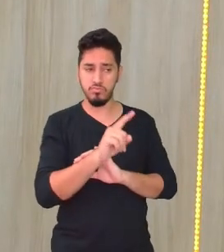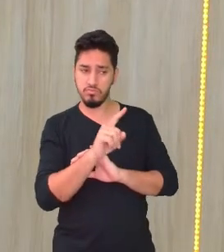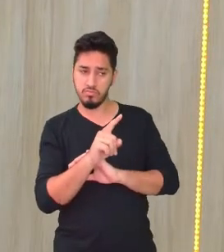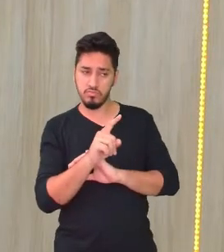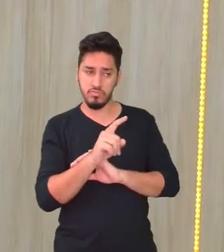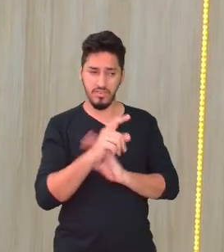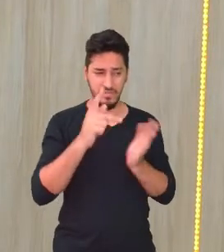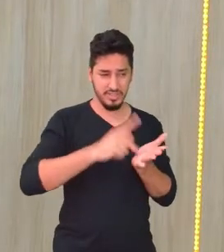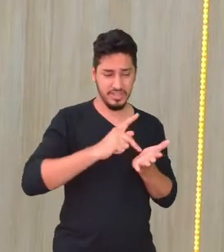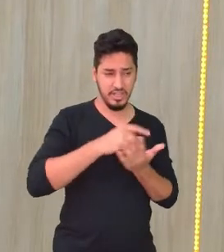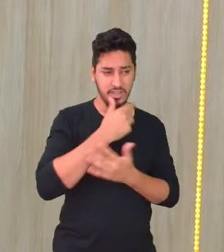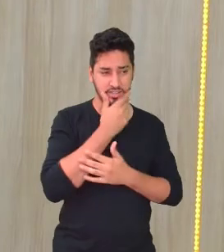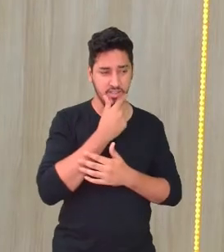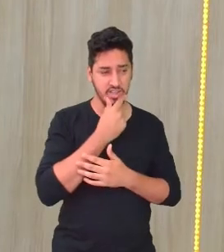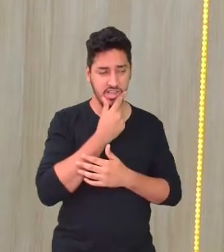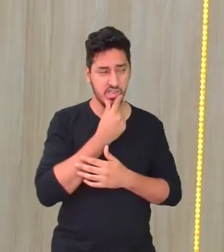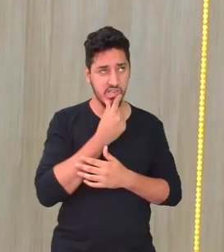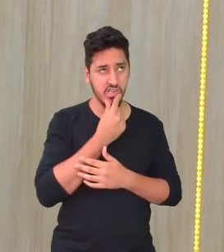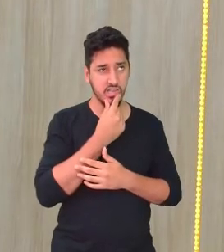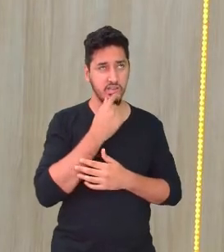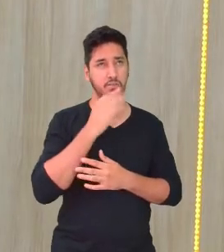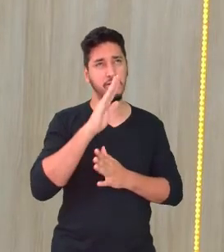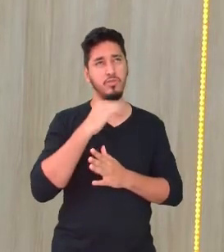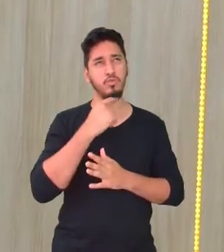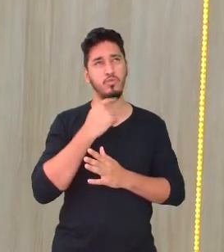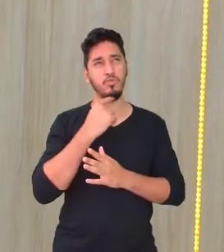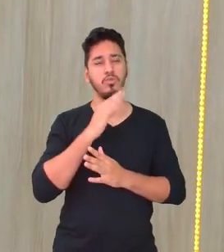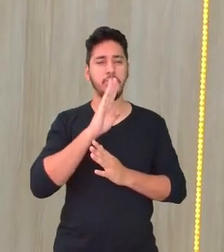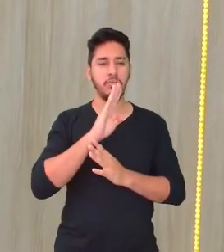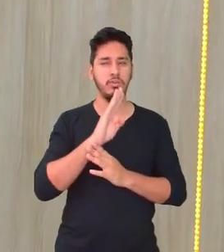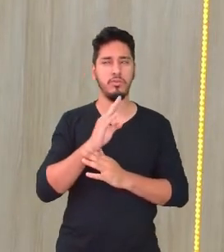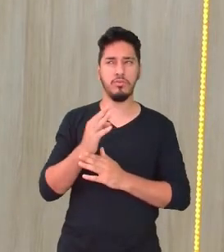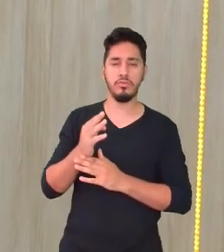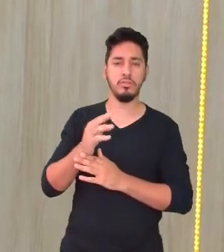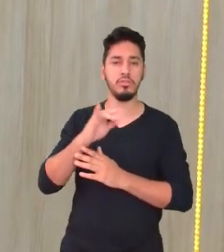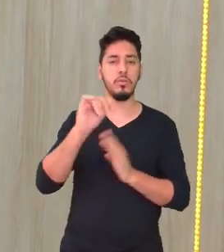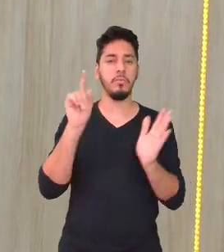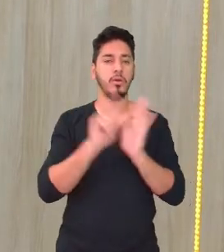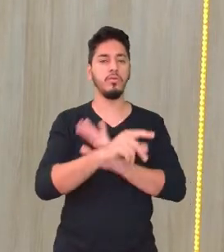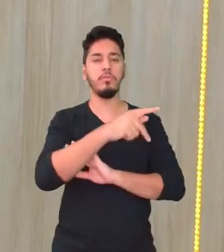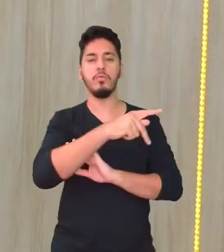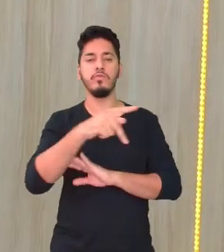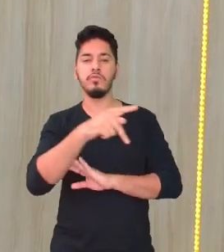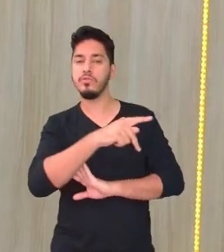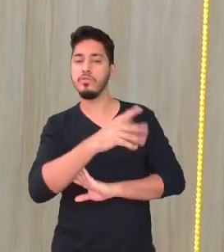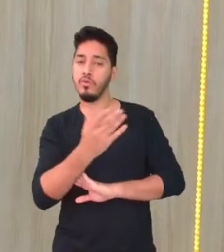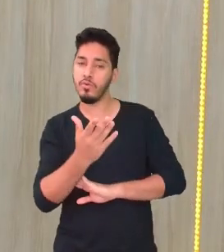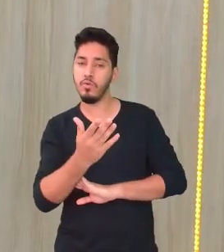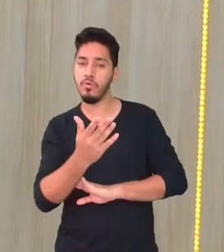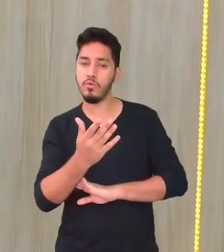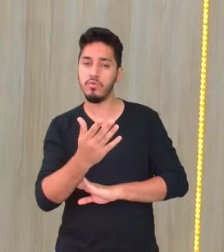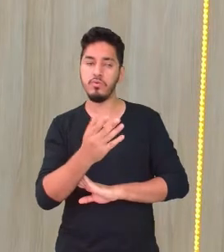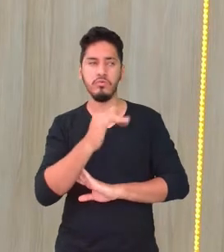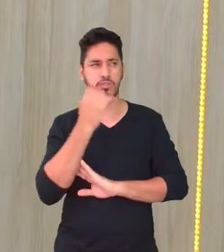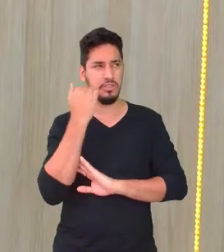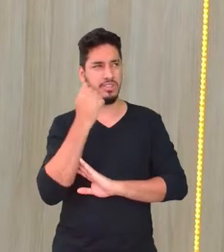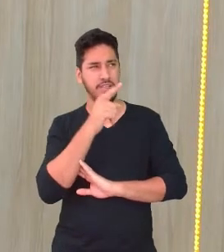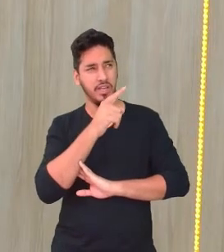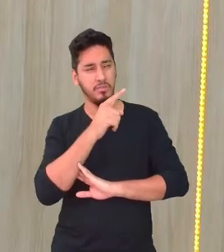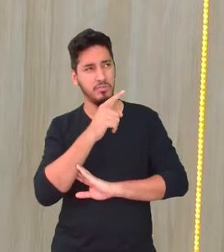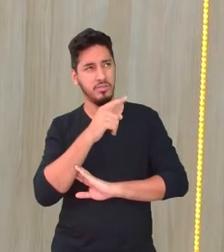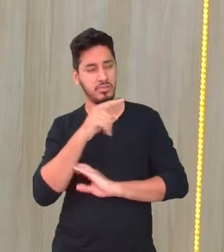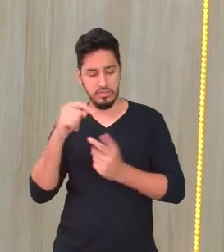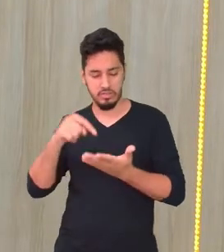são verdadeiras e, na dúvida, ó, questiona aí, pergunta ao seu professor, à sua professora, se ele sabe ou